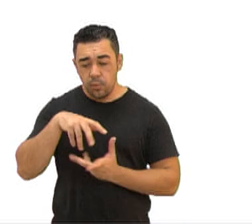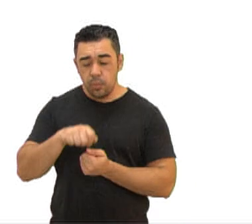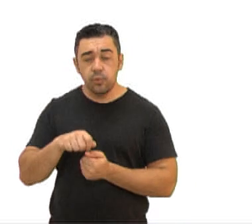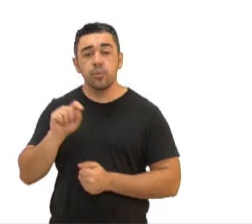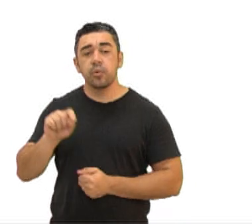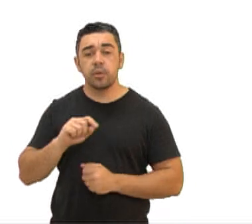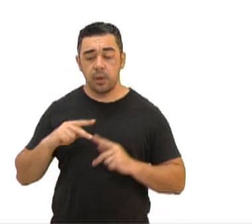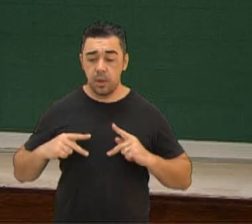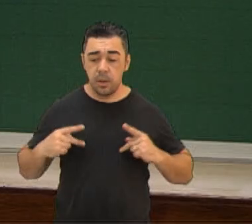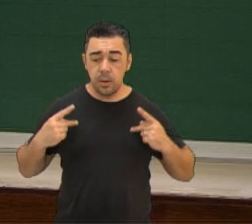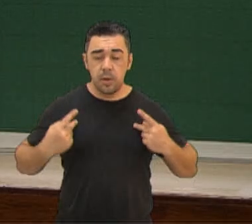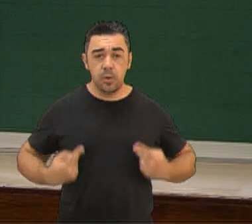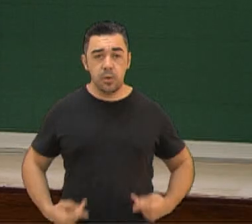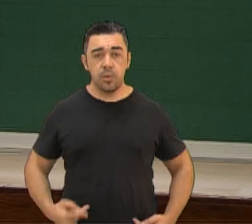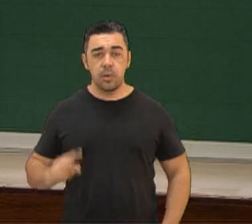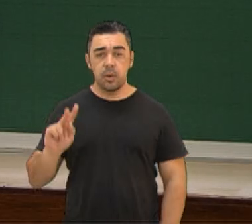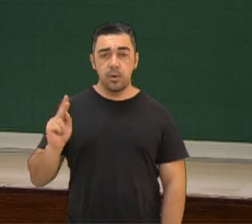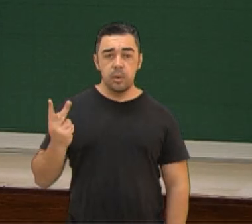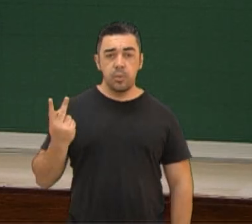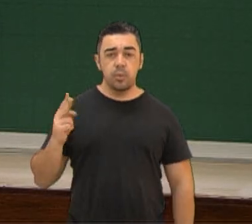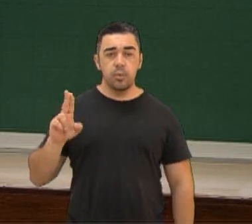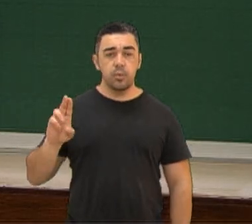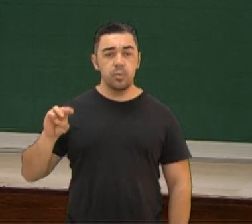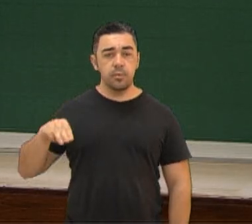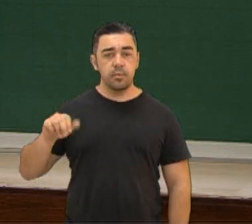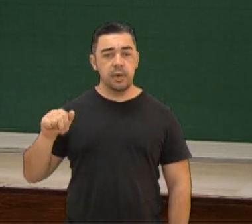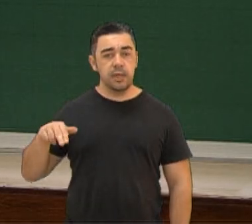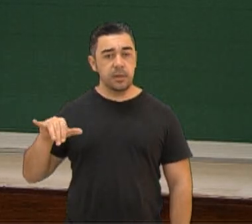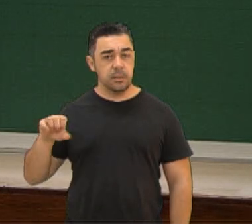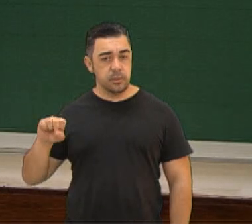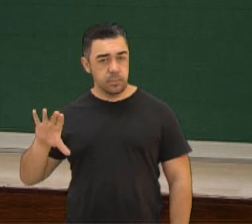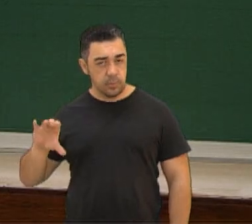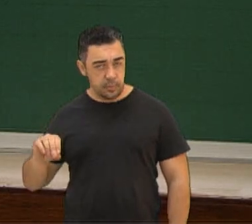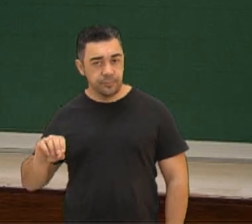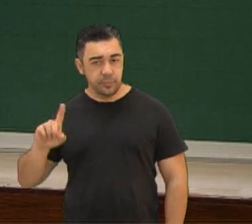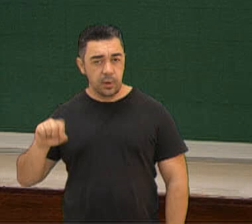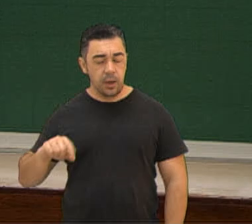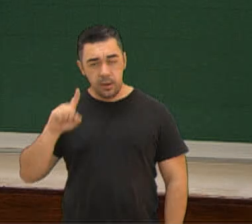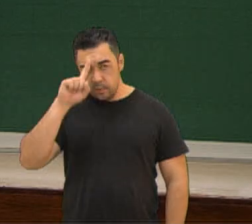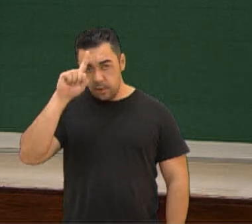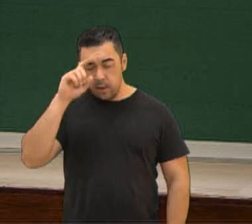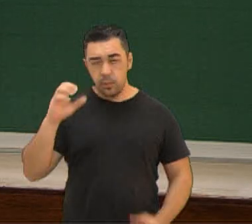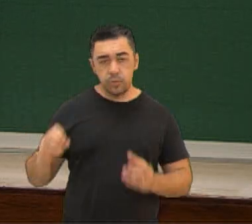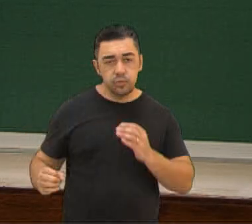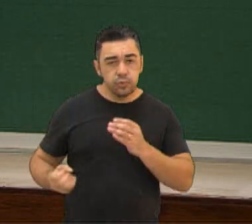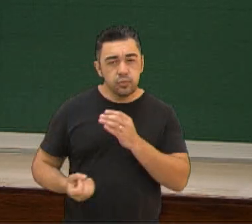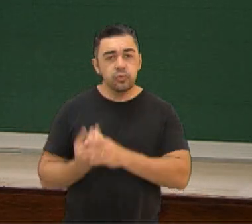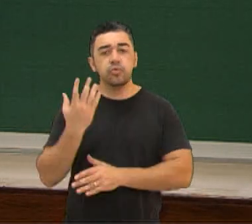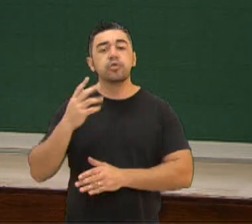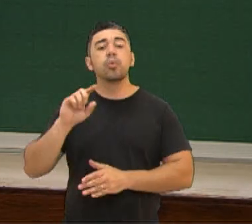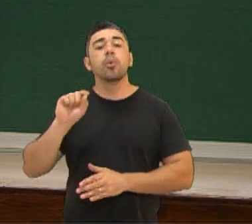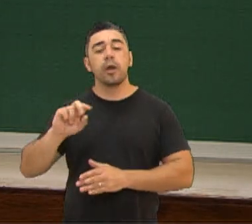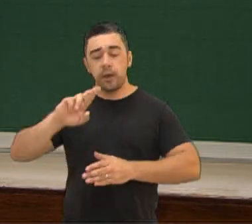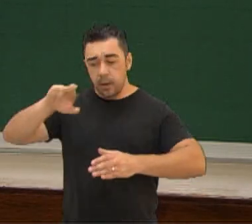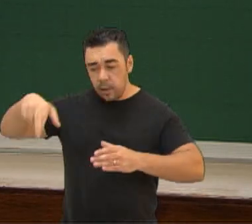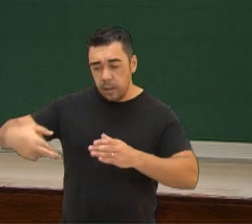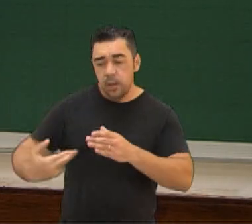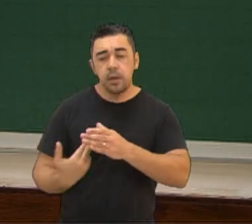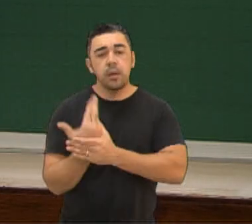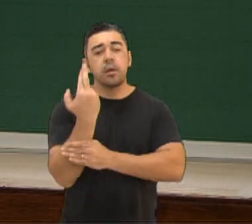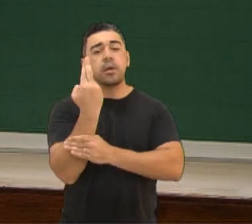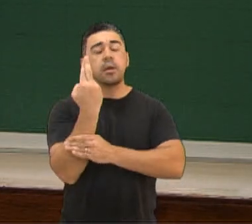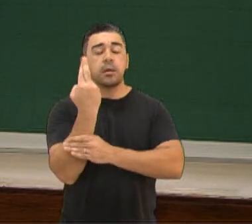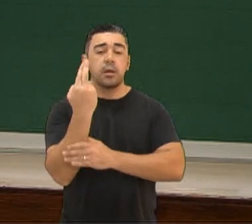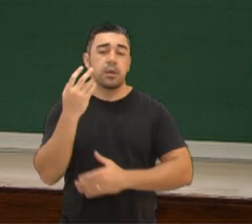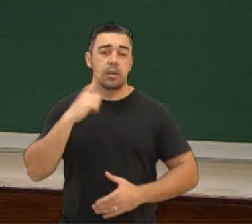humanismo. O humanismo é um dos conceitos que vai surgir principalmente na ideia do Renascimento. E o